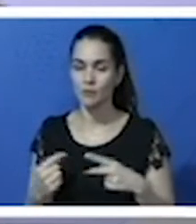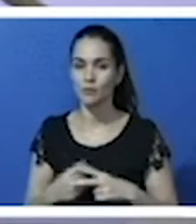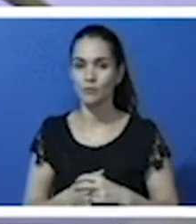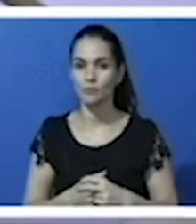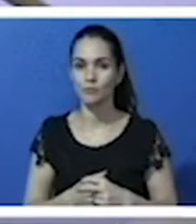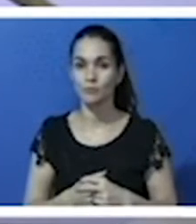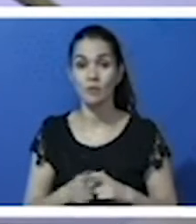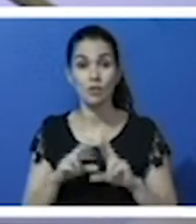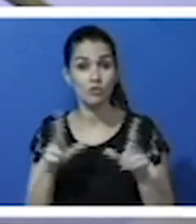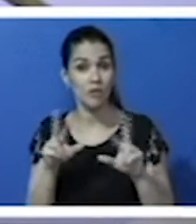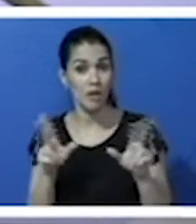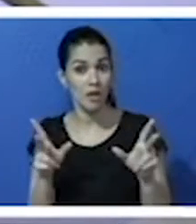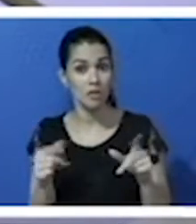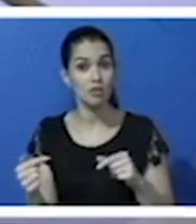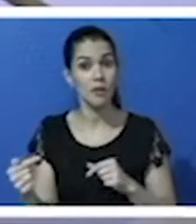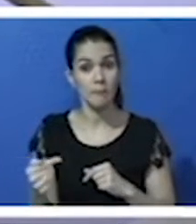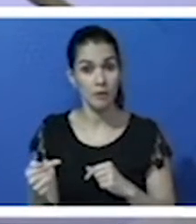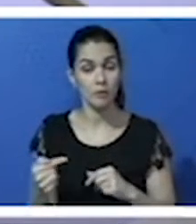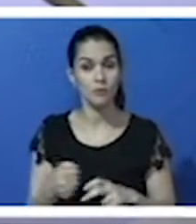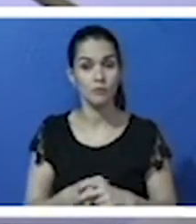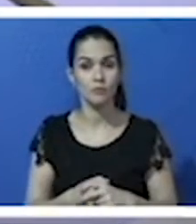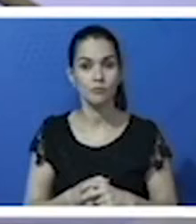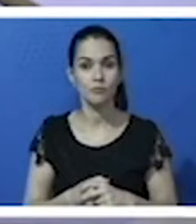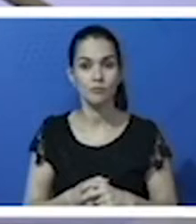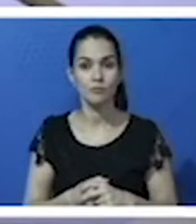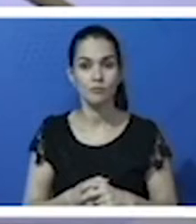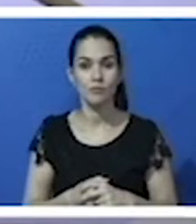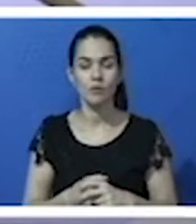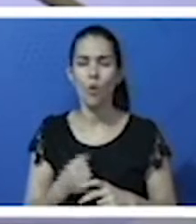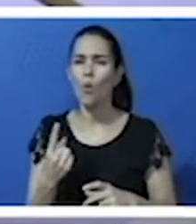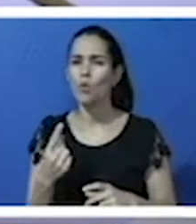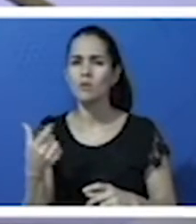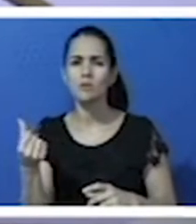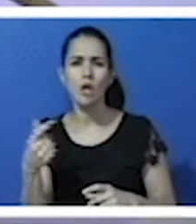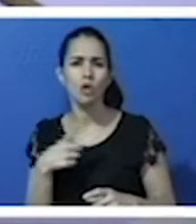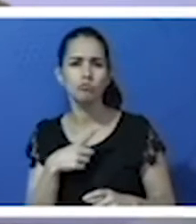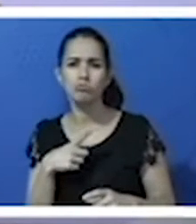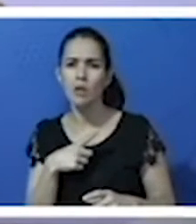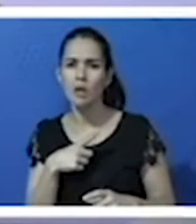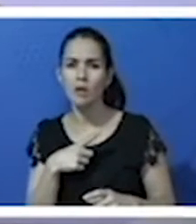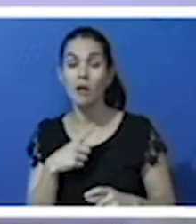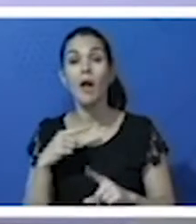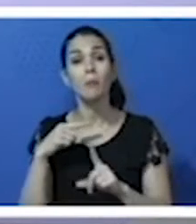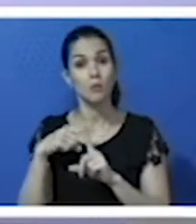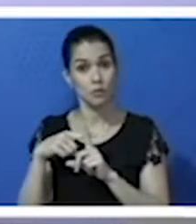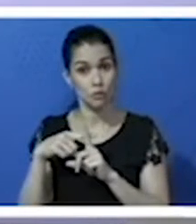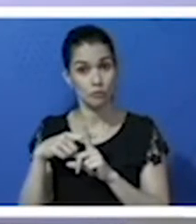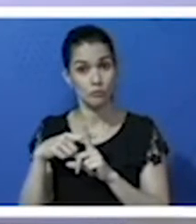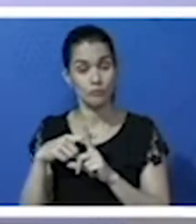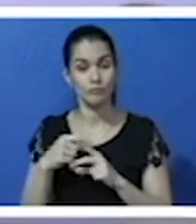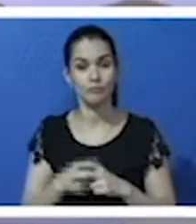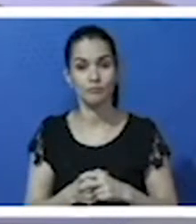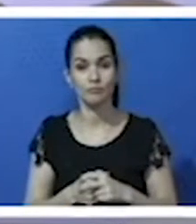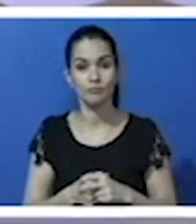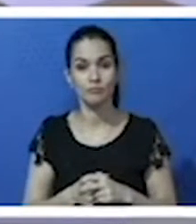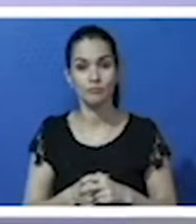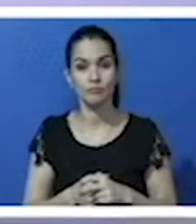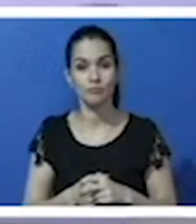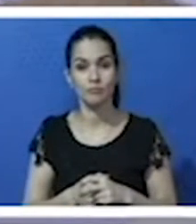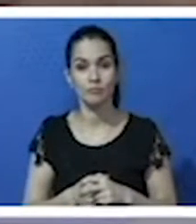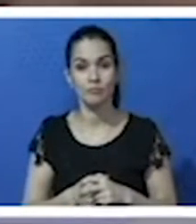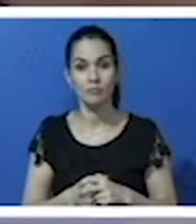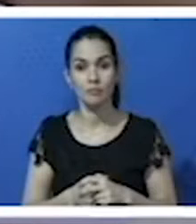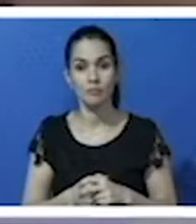menos. Aqui no 1 e no 6 não tem sinal. Quando não tem sinal, é positivo. Aqui é a mesma coisa.